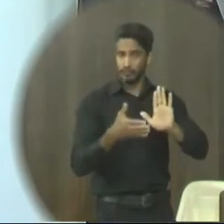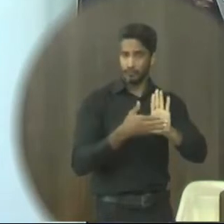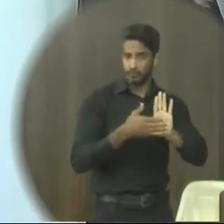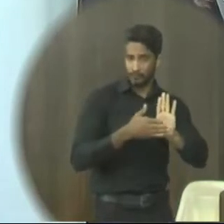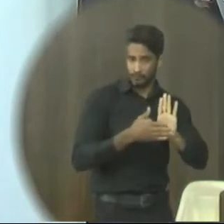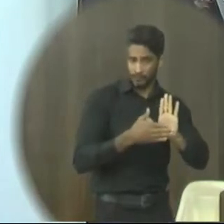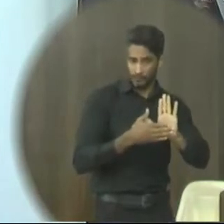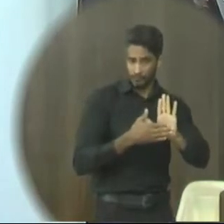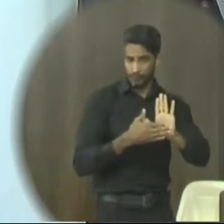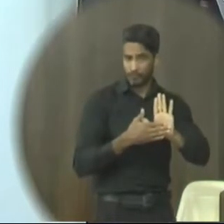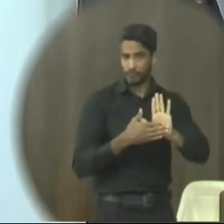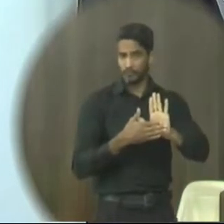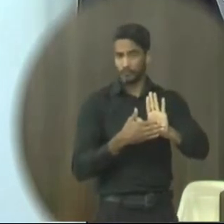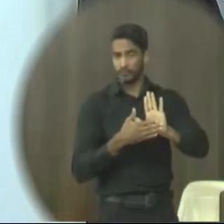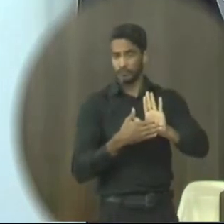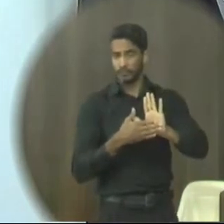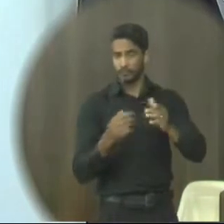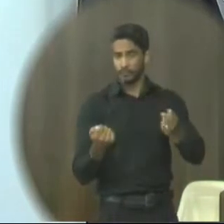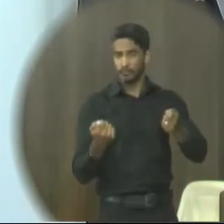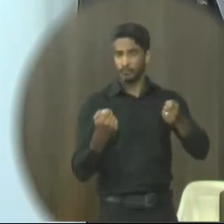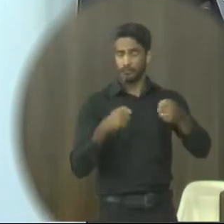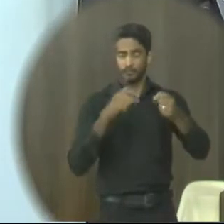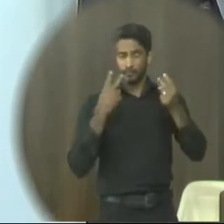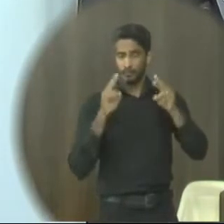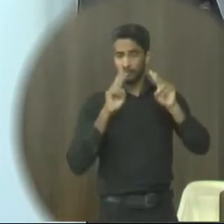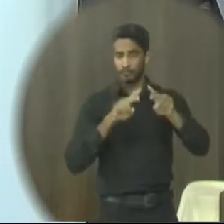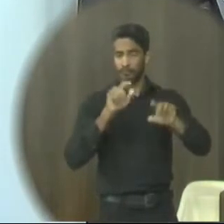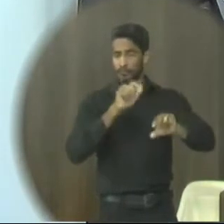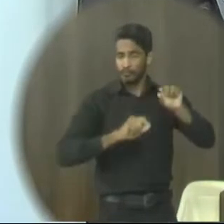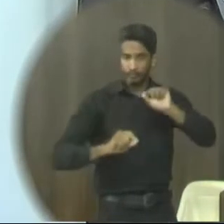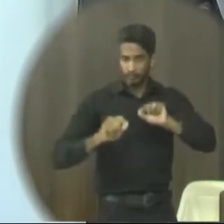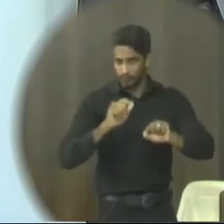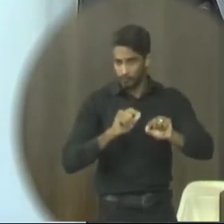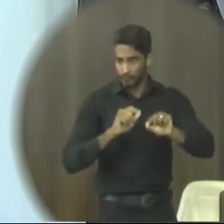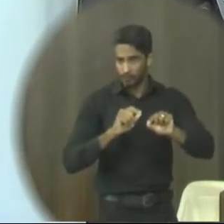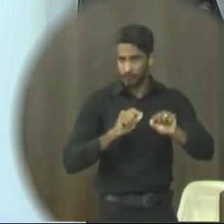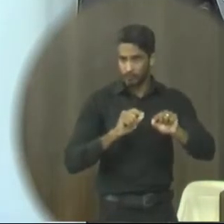e das competências. Verifica-se que